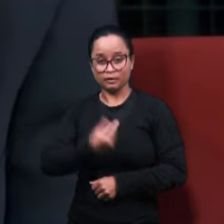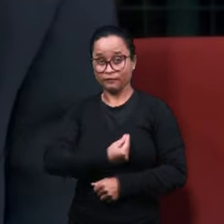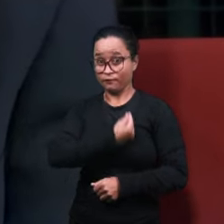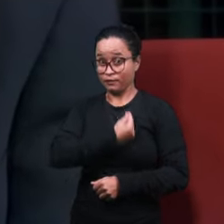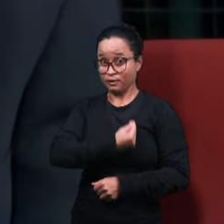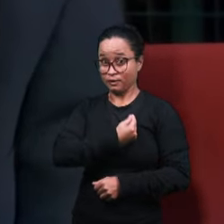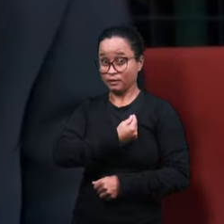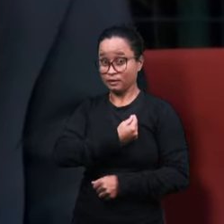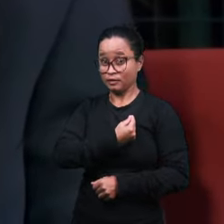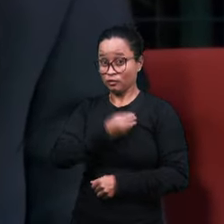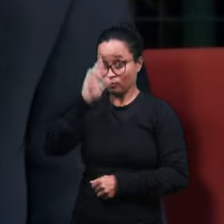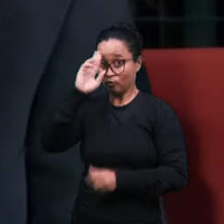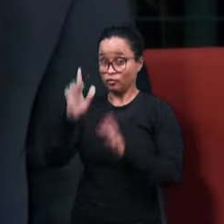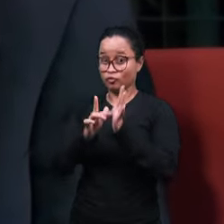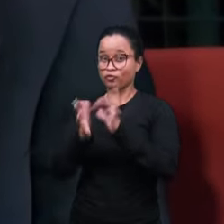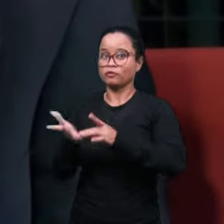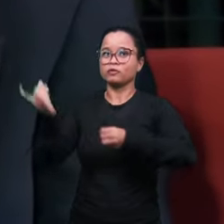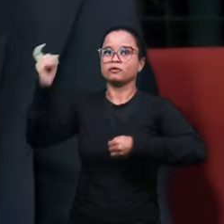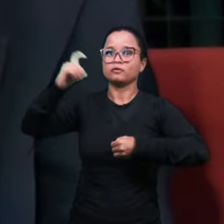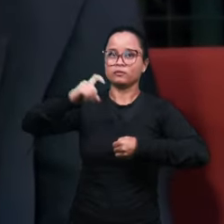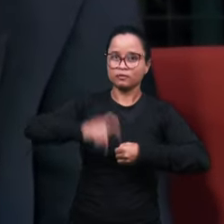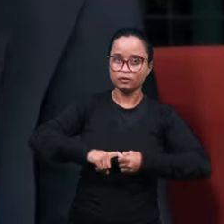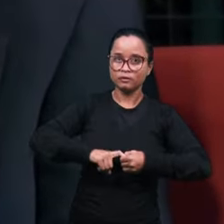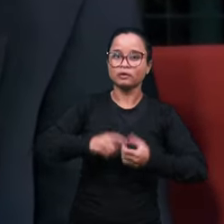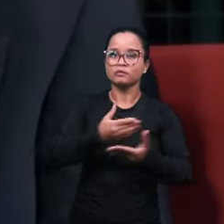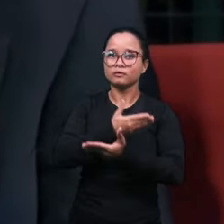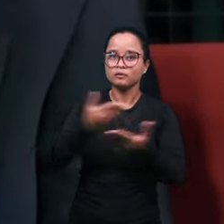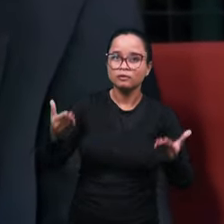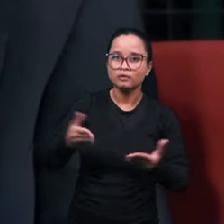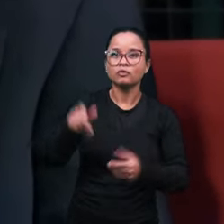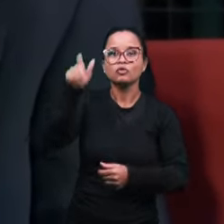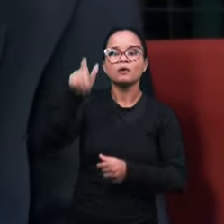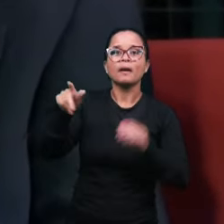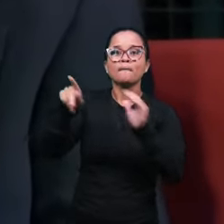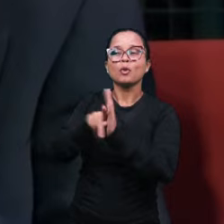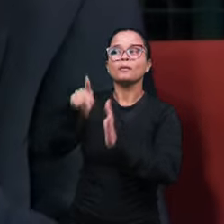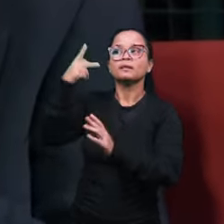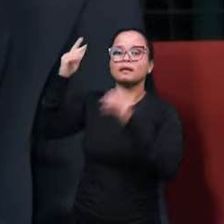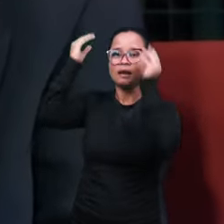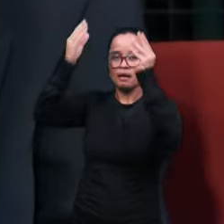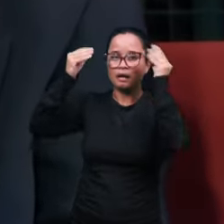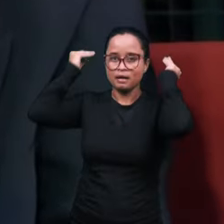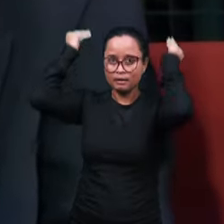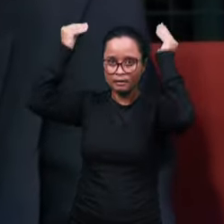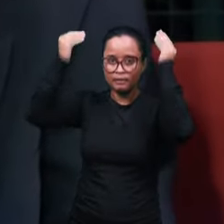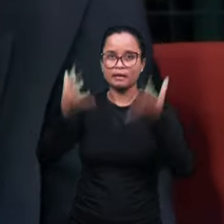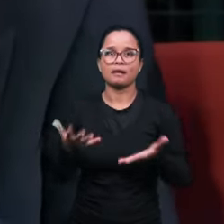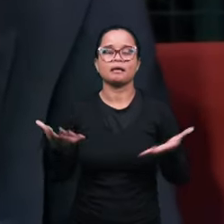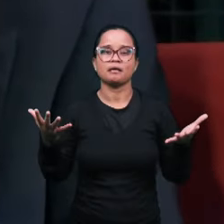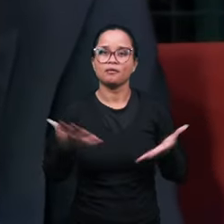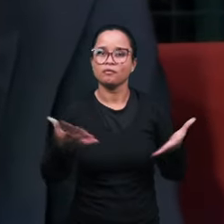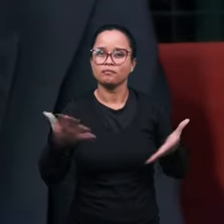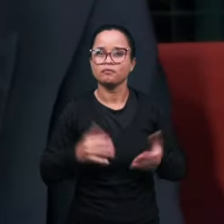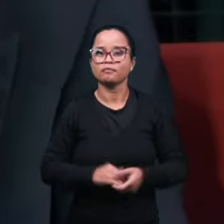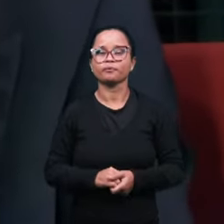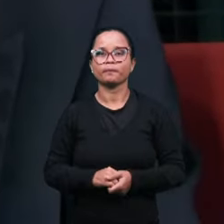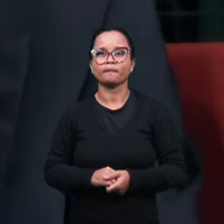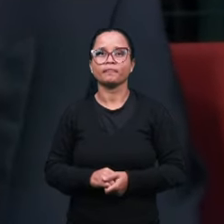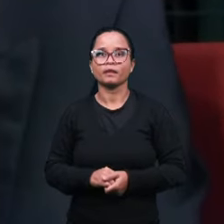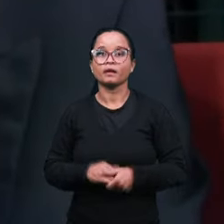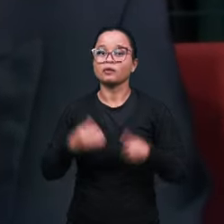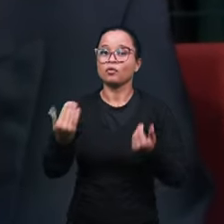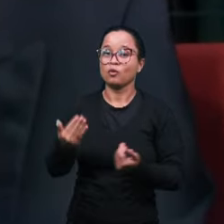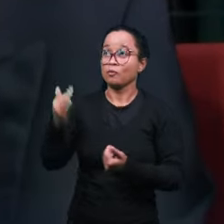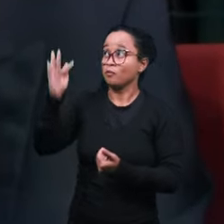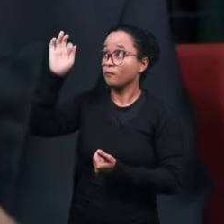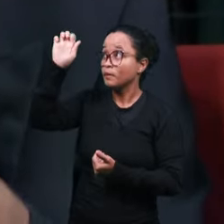nosso Senhor Jesus, segundo falo artificialmente composto, mas nós mesmos vim para a sua majestade. Que, agora Pedro completa, que mediante a fé